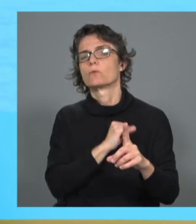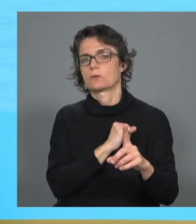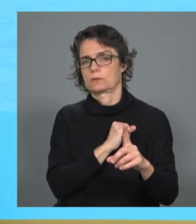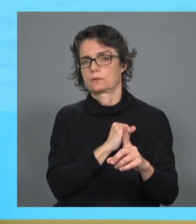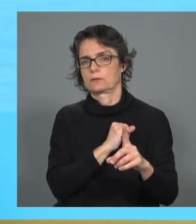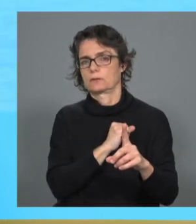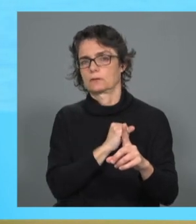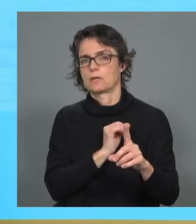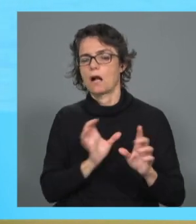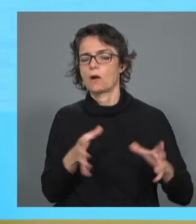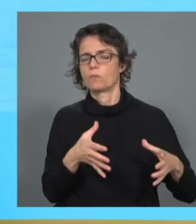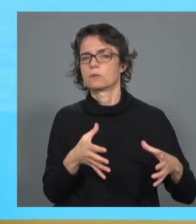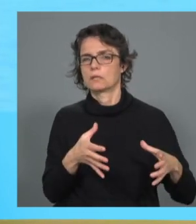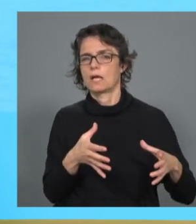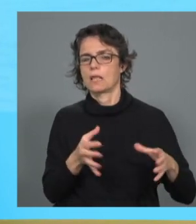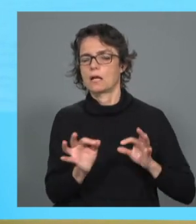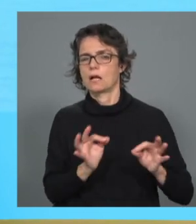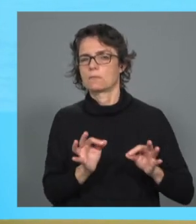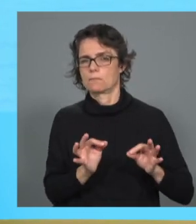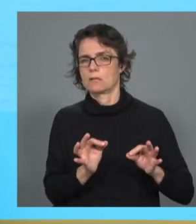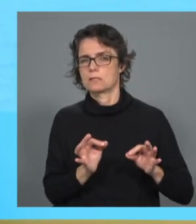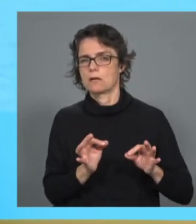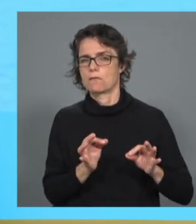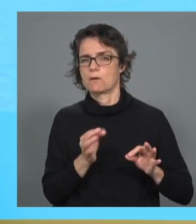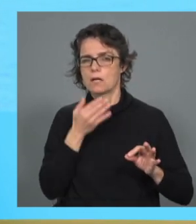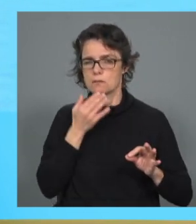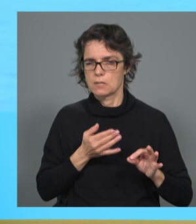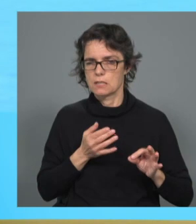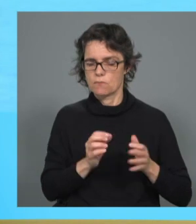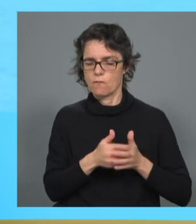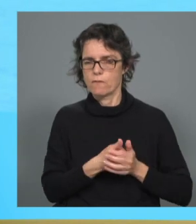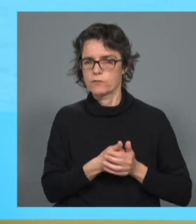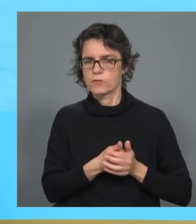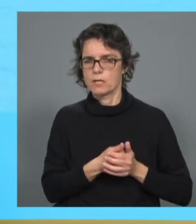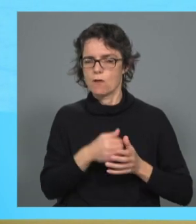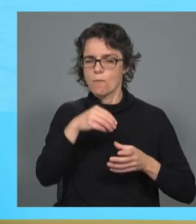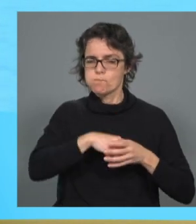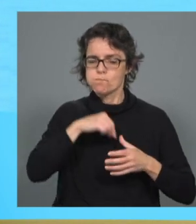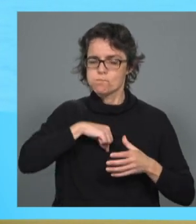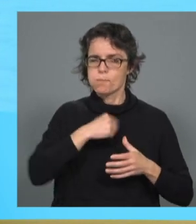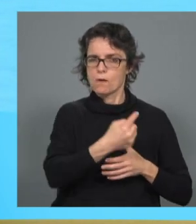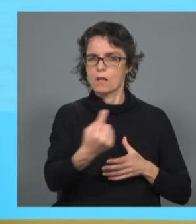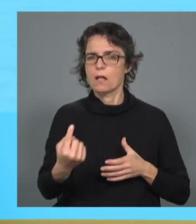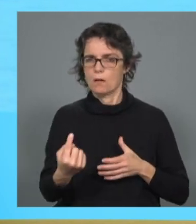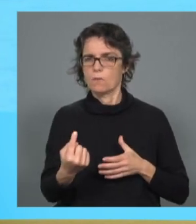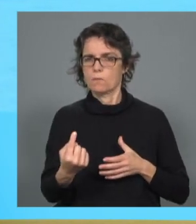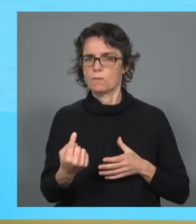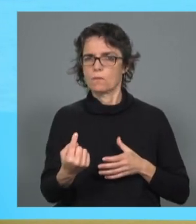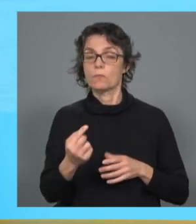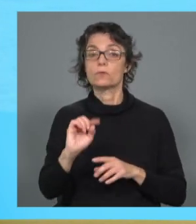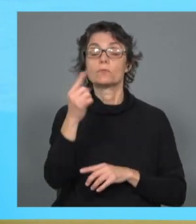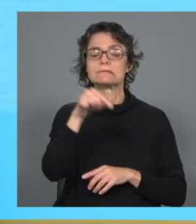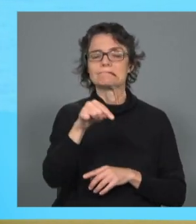da vida dessa comunidade, não é? Vê-se o Evangelho a acontecer no concreto. E, portanto, o impacto que teve, primeiro foi